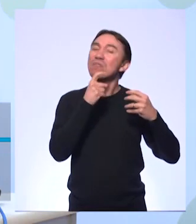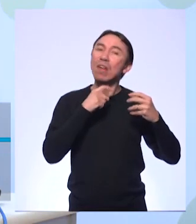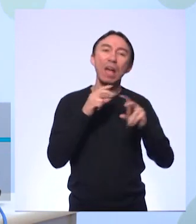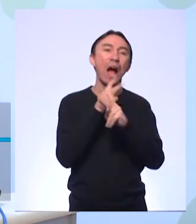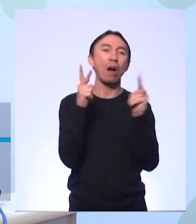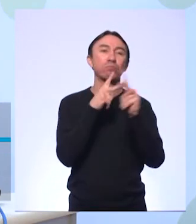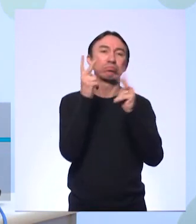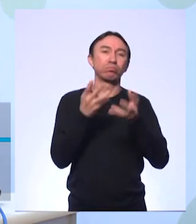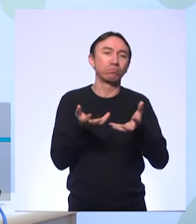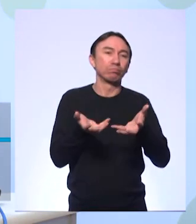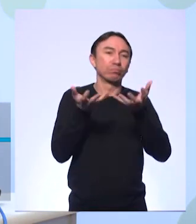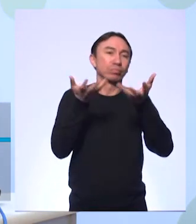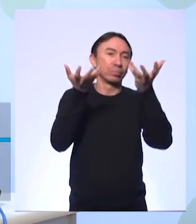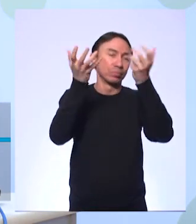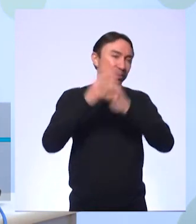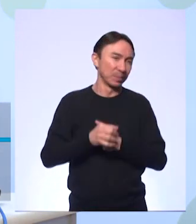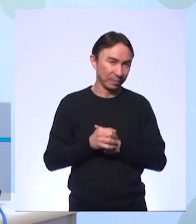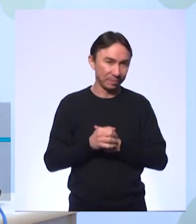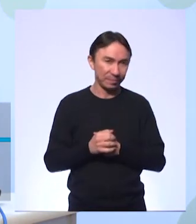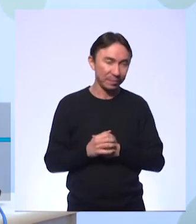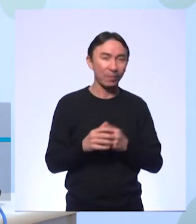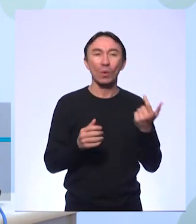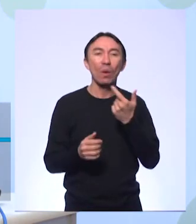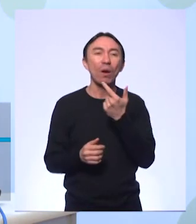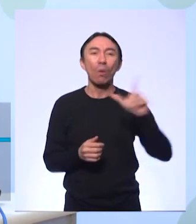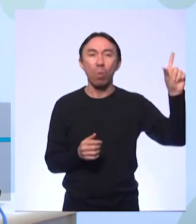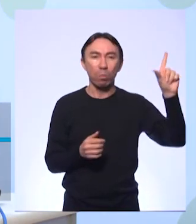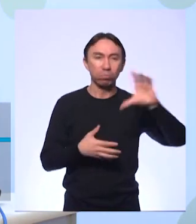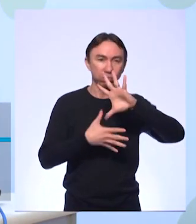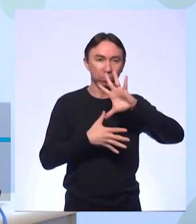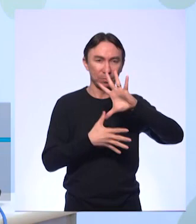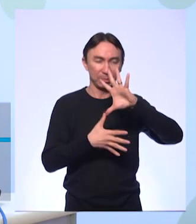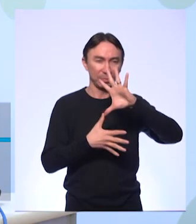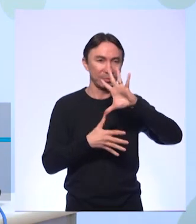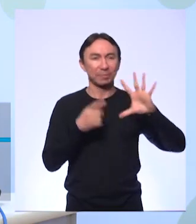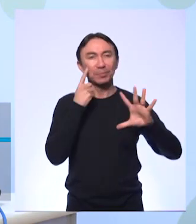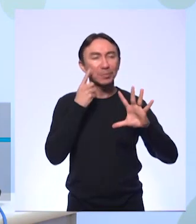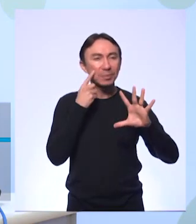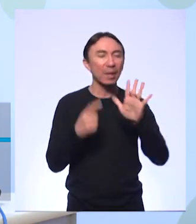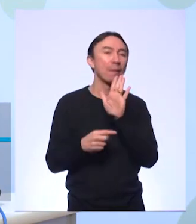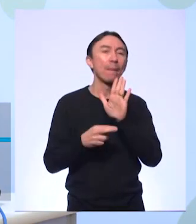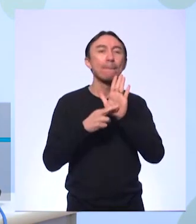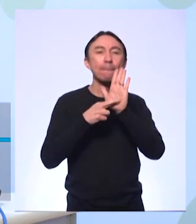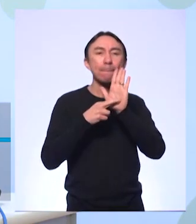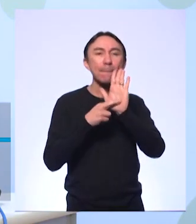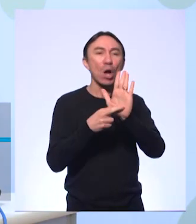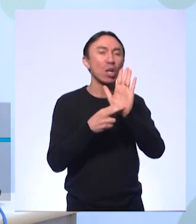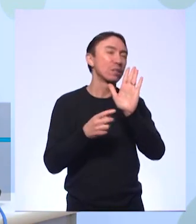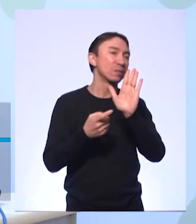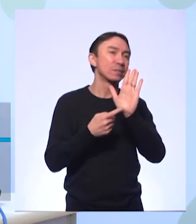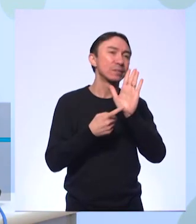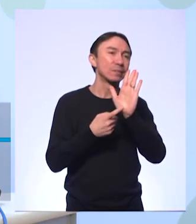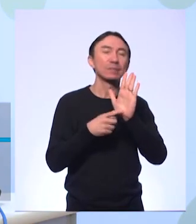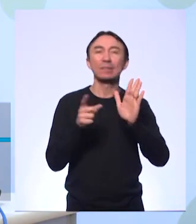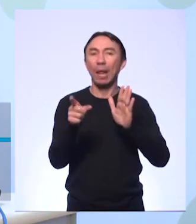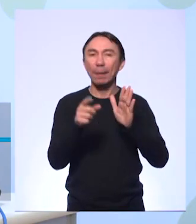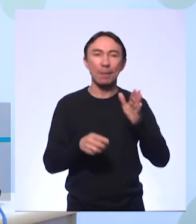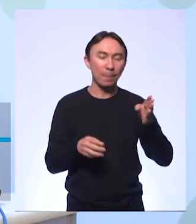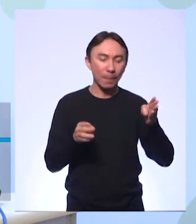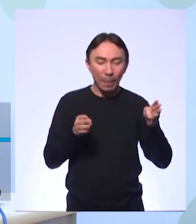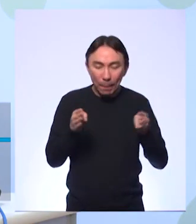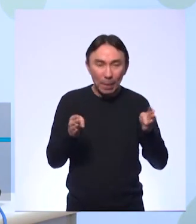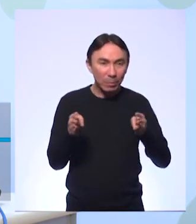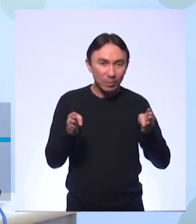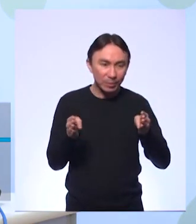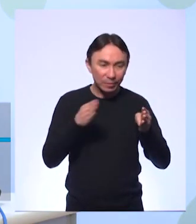são 2, para retratar, né, os períodos dos anos da estação verão e